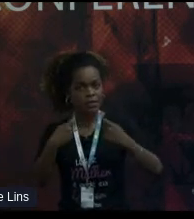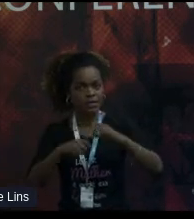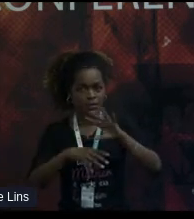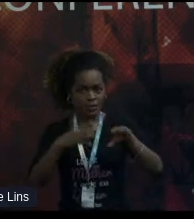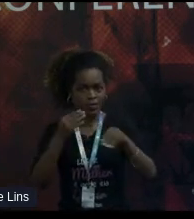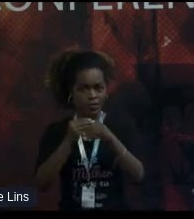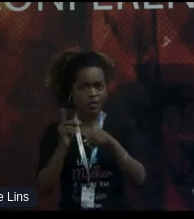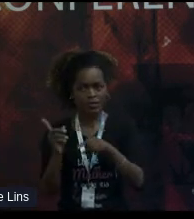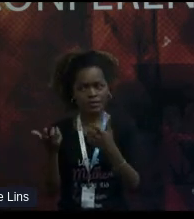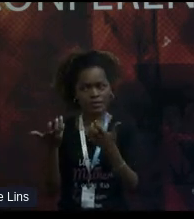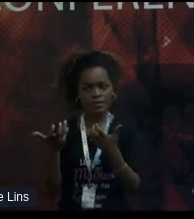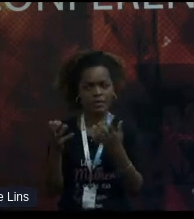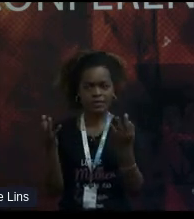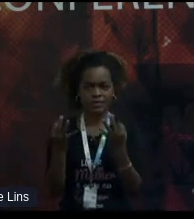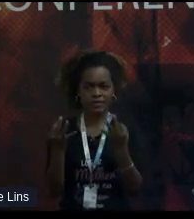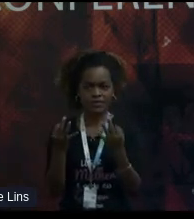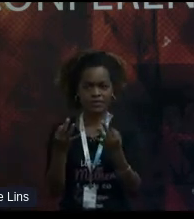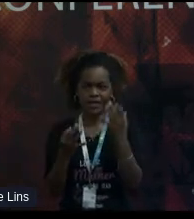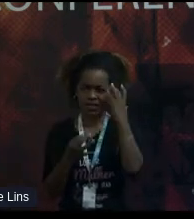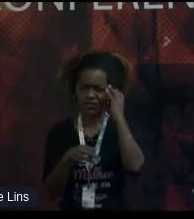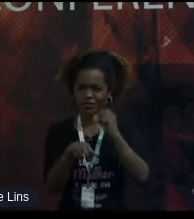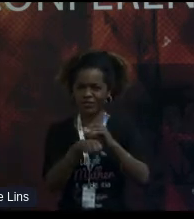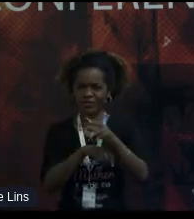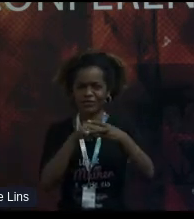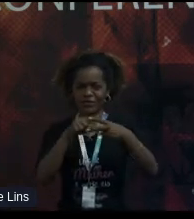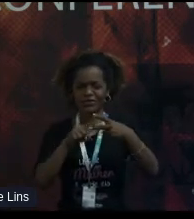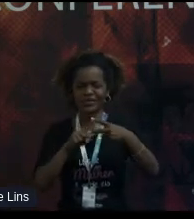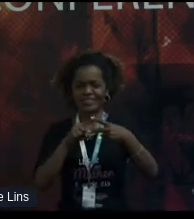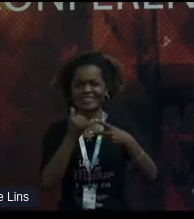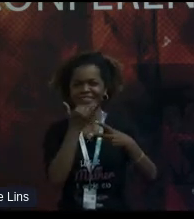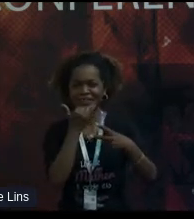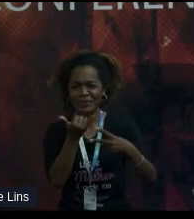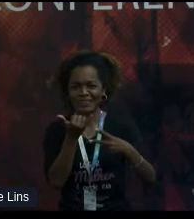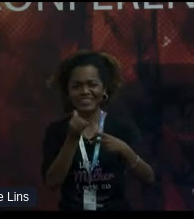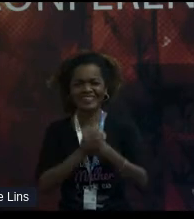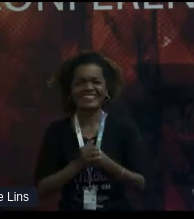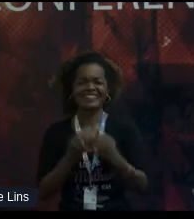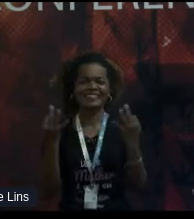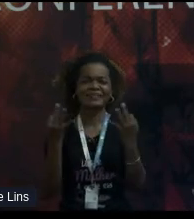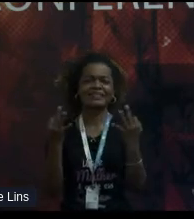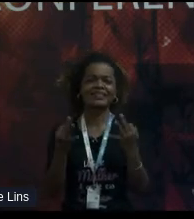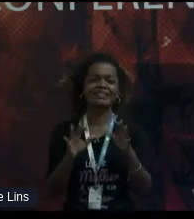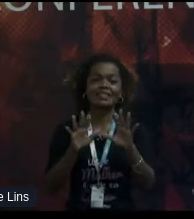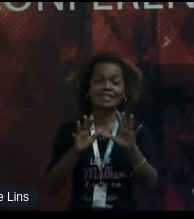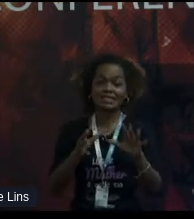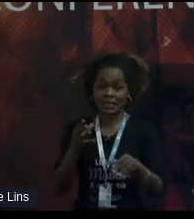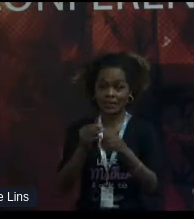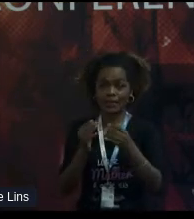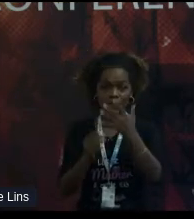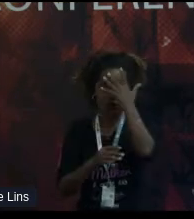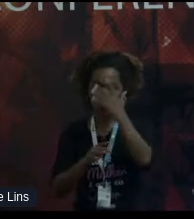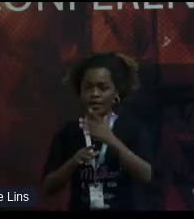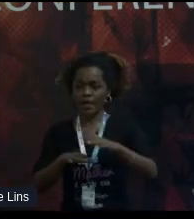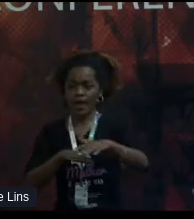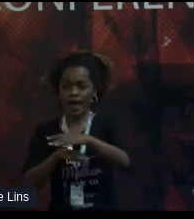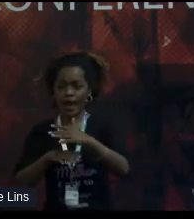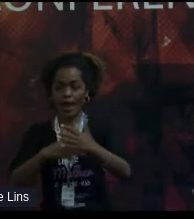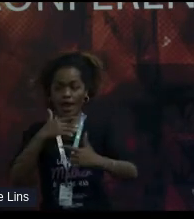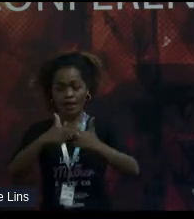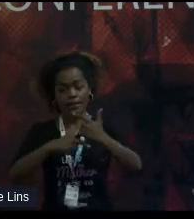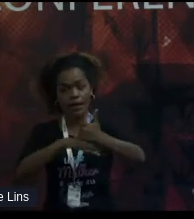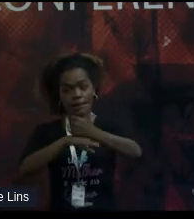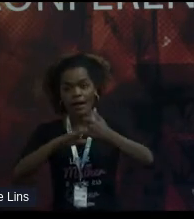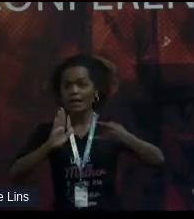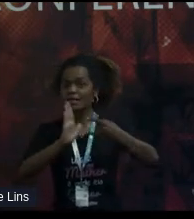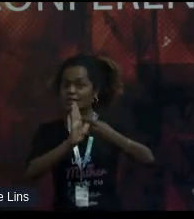né? Perfeito, acho que ficou duplicado ali, gente, desculpa. Perfeito. E para desenvolvedores, qual é a dica que a gente vem trazer